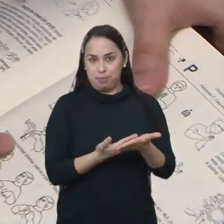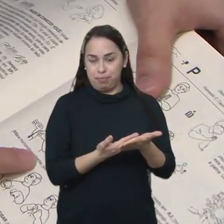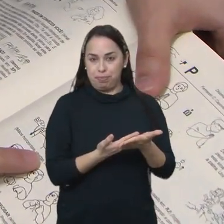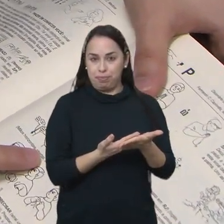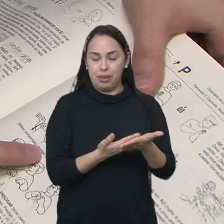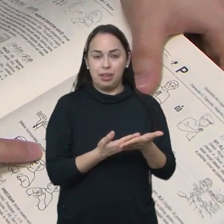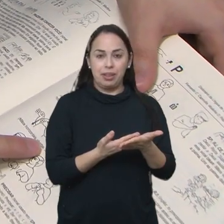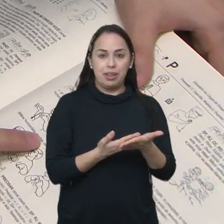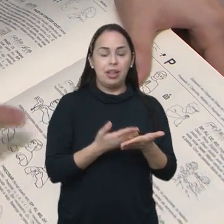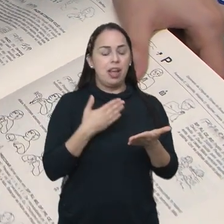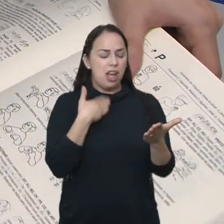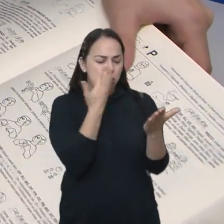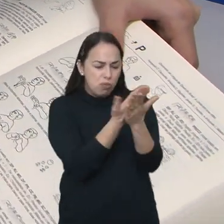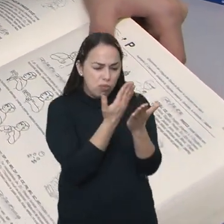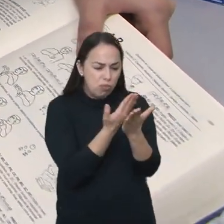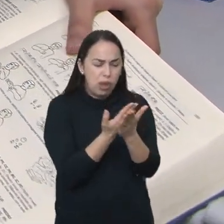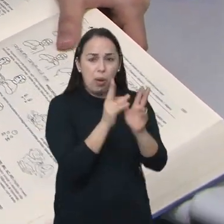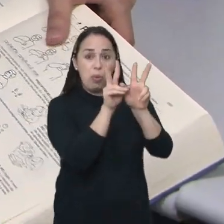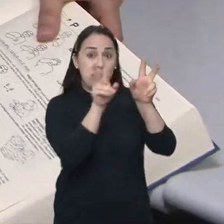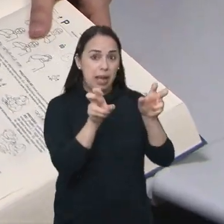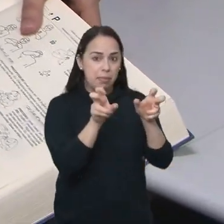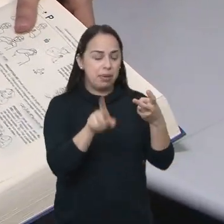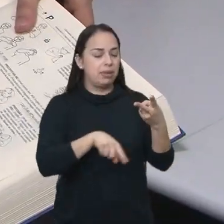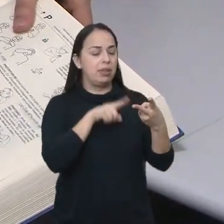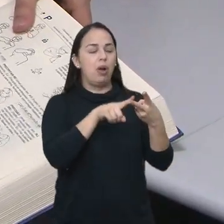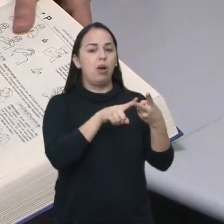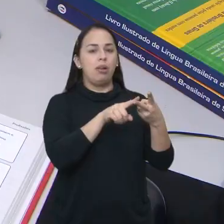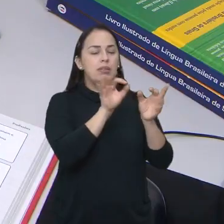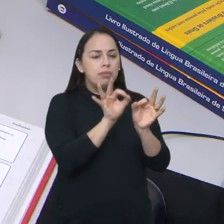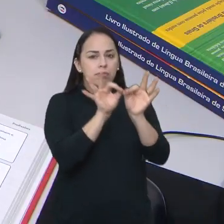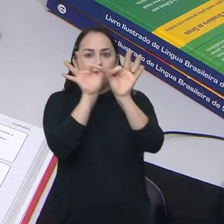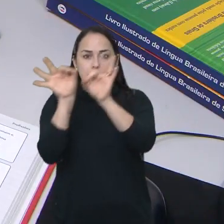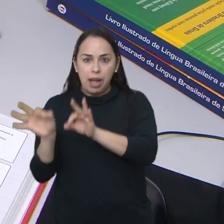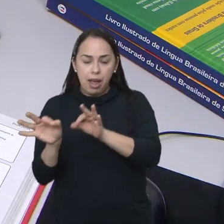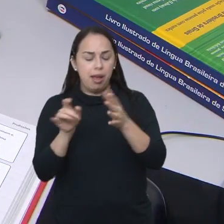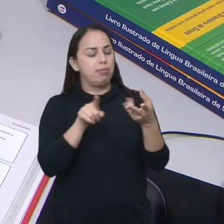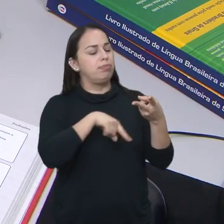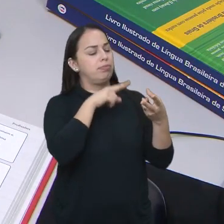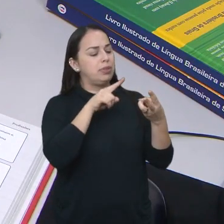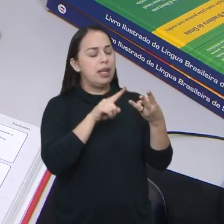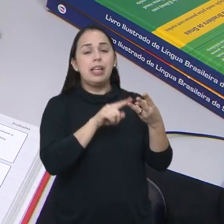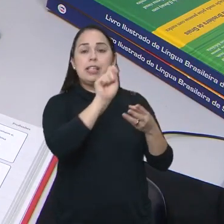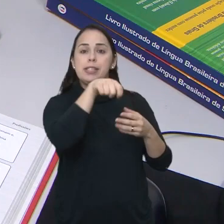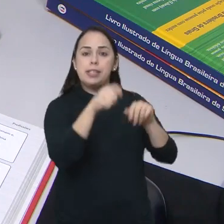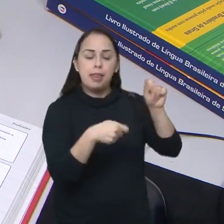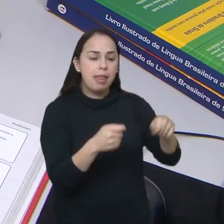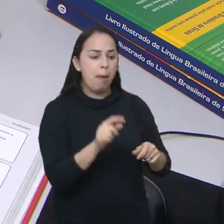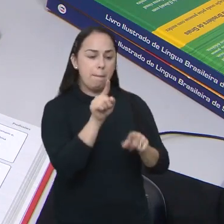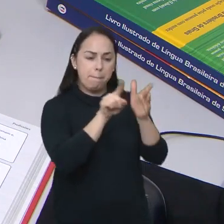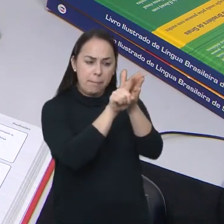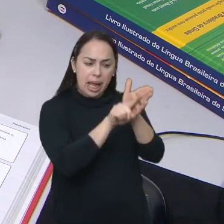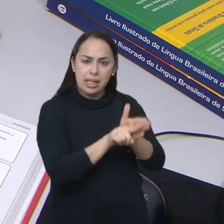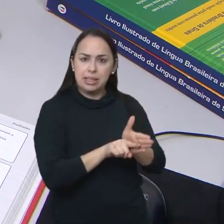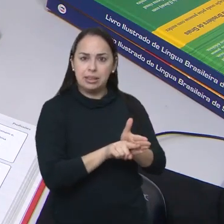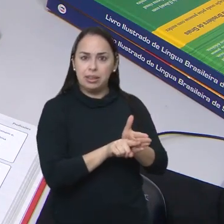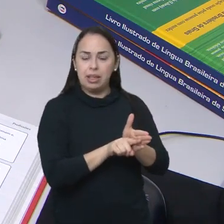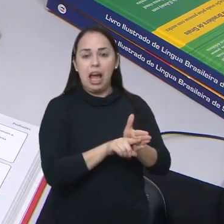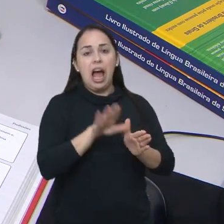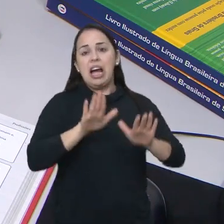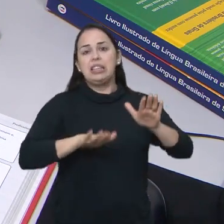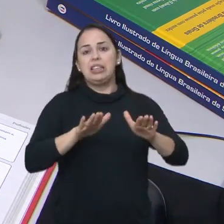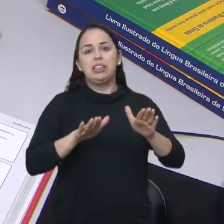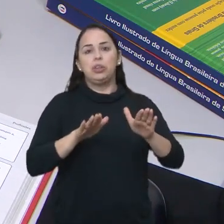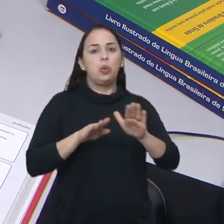chama de tradução, que é o quê? A gente estudar o tema, a gente ouvir o programa, a gente pesquisar alguns sinais que não